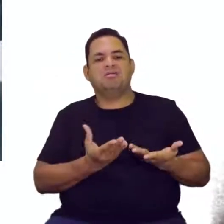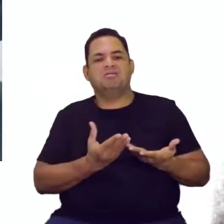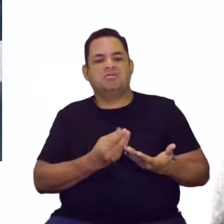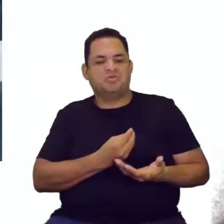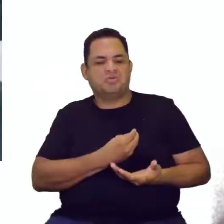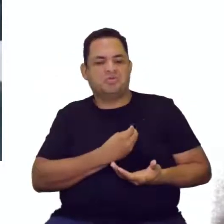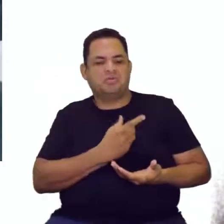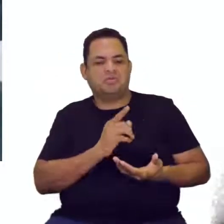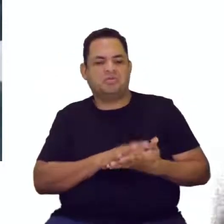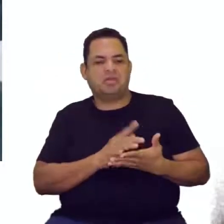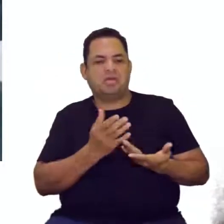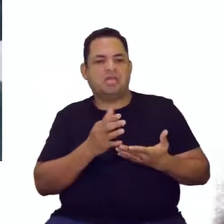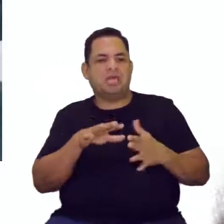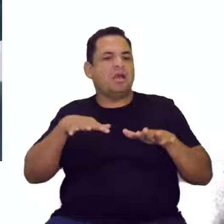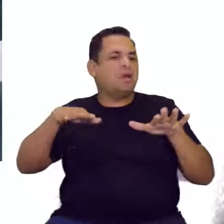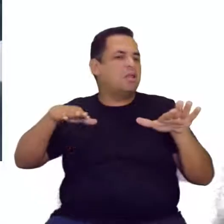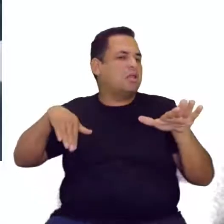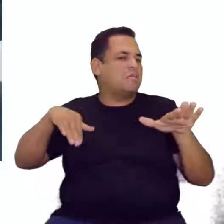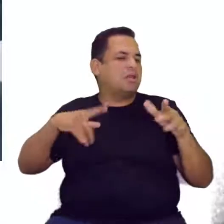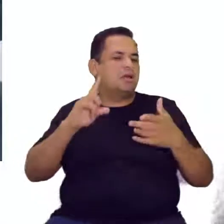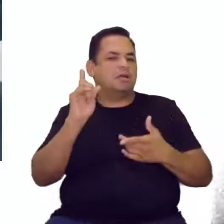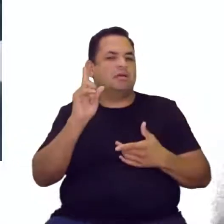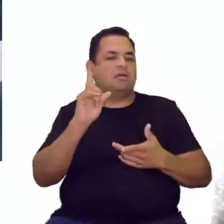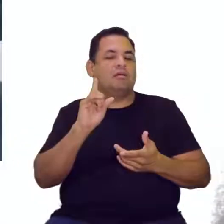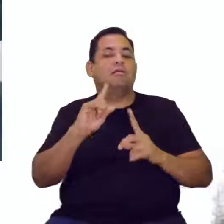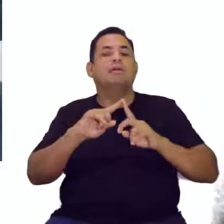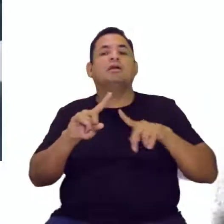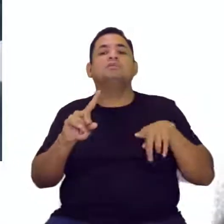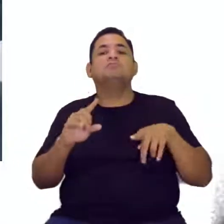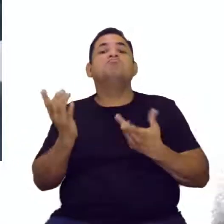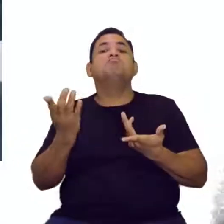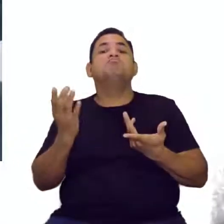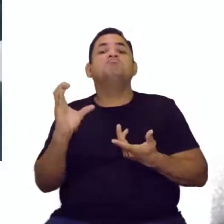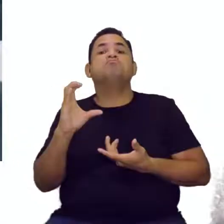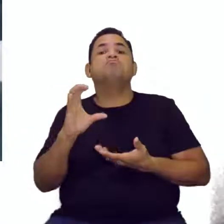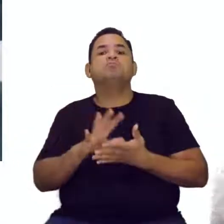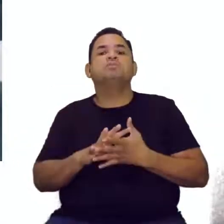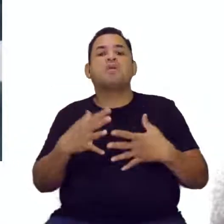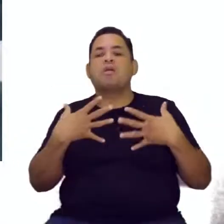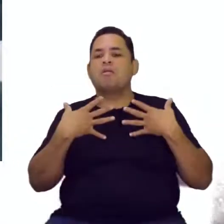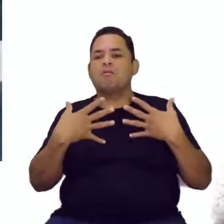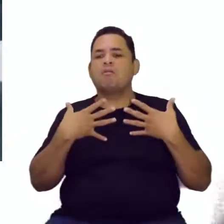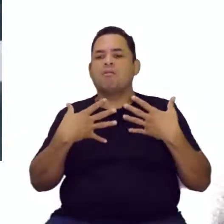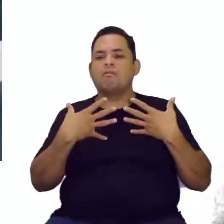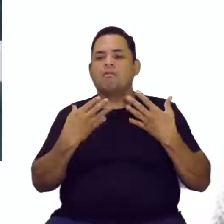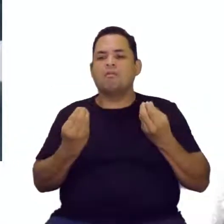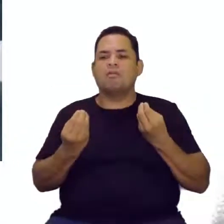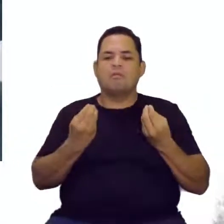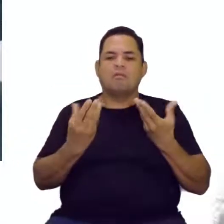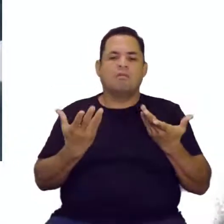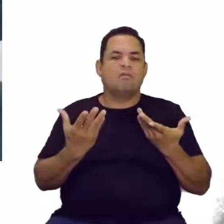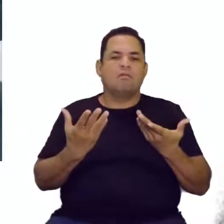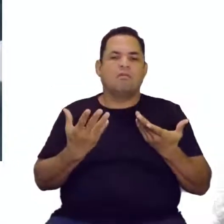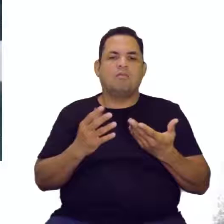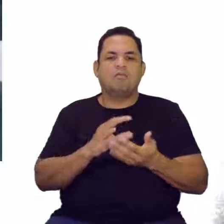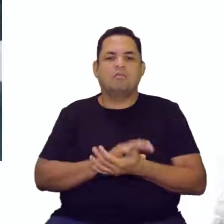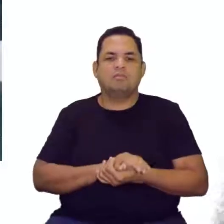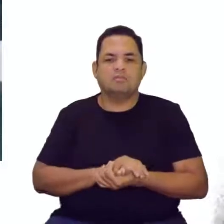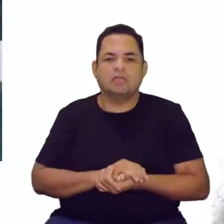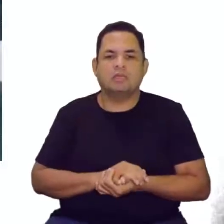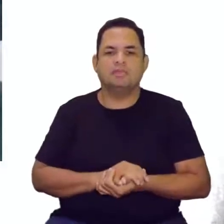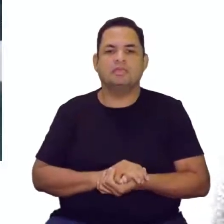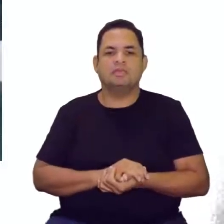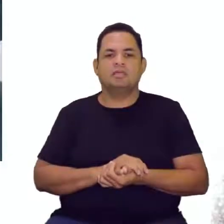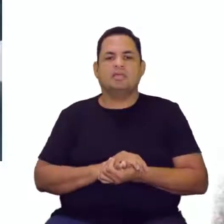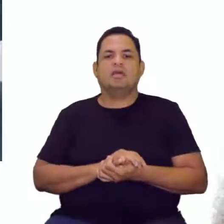estou livre disso aí. Mas e o calor? Como é que você vai fazer para fugir do calor? Ah, professora, eu vou comprar um monte de